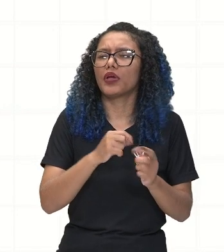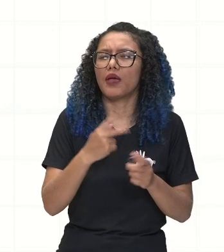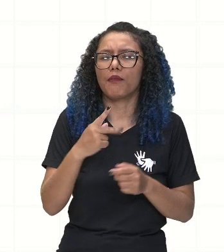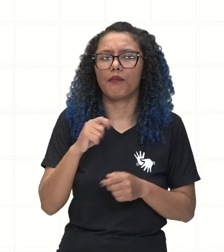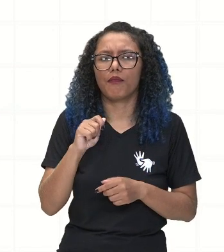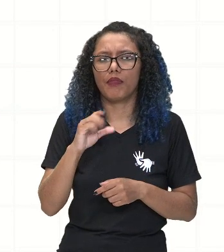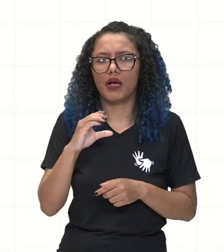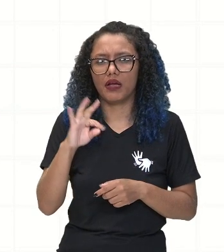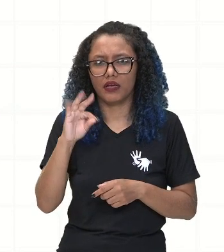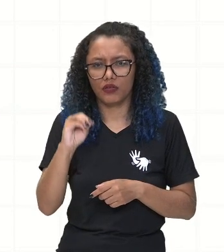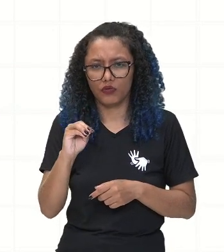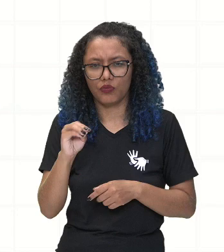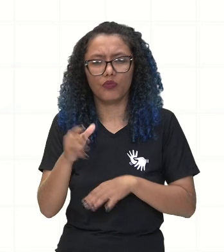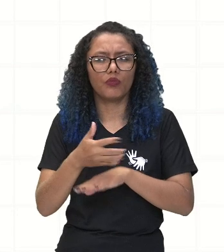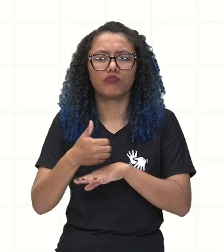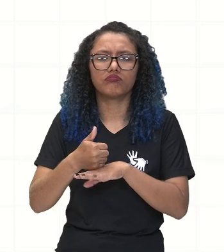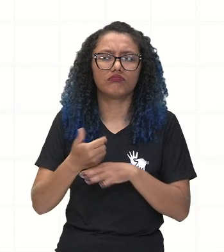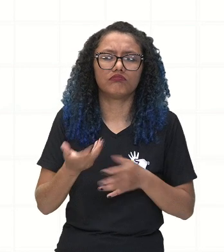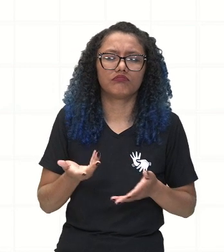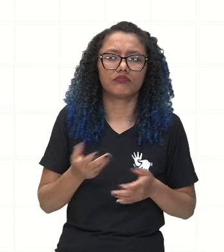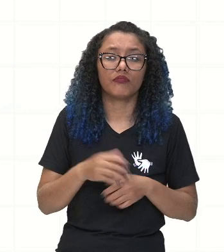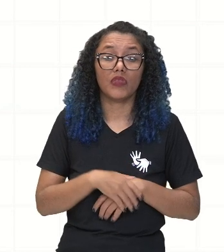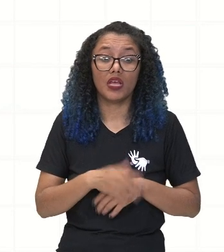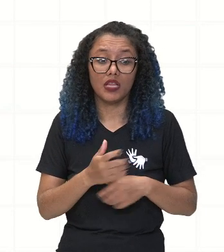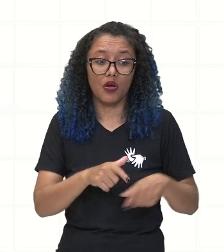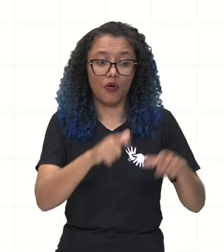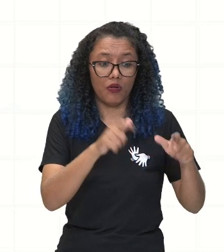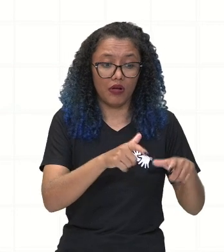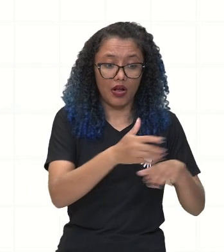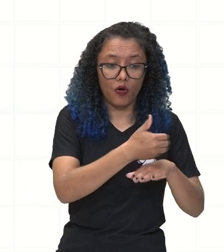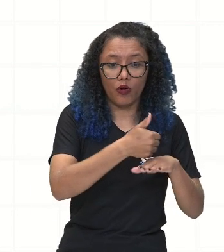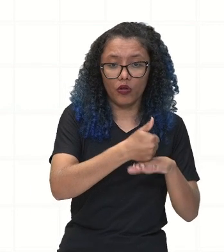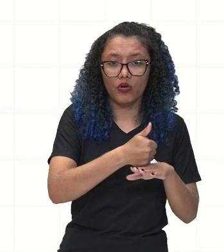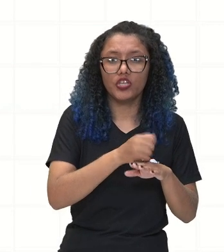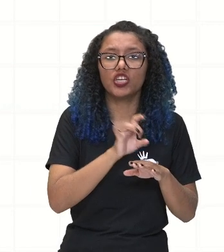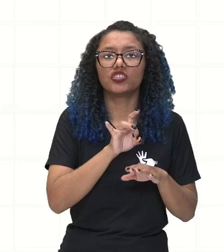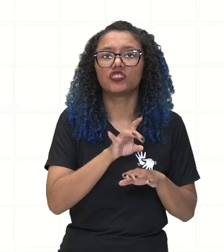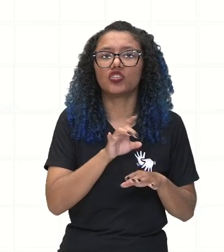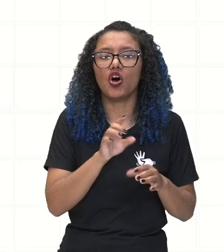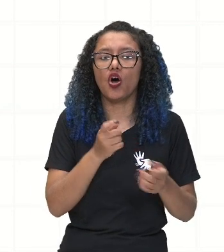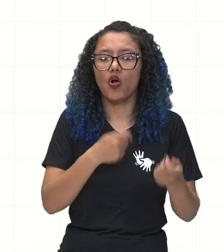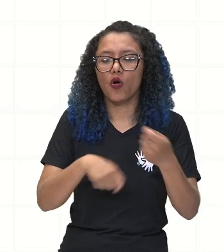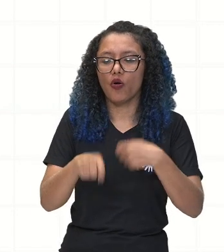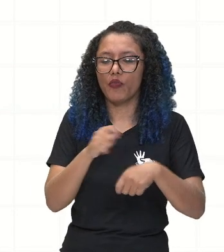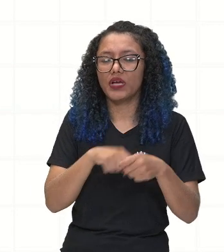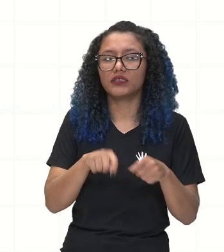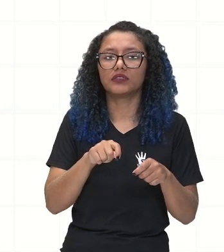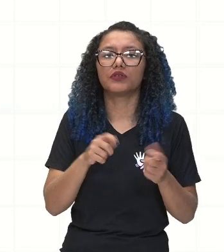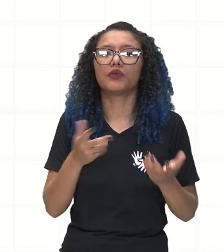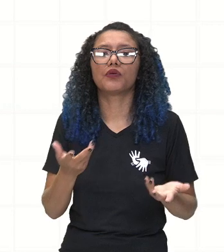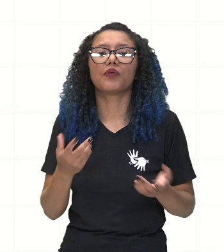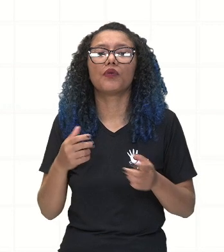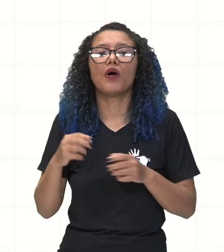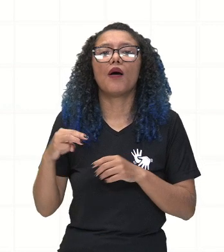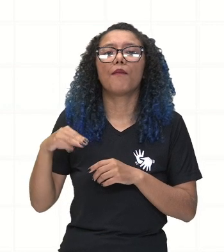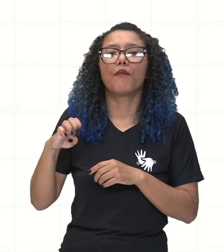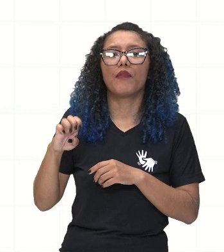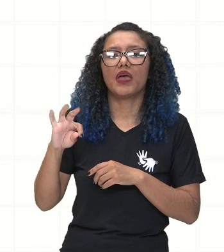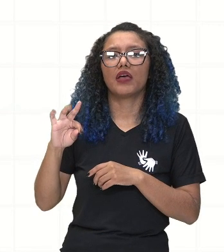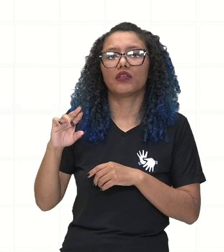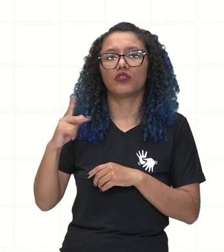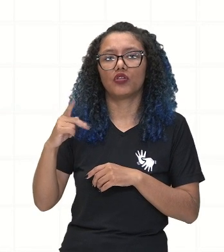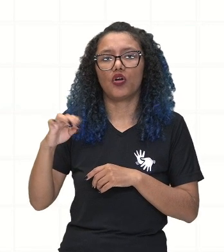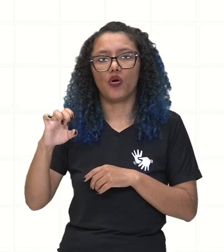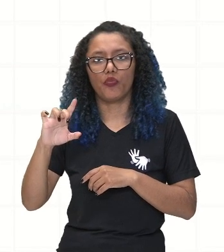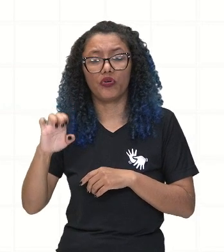colônias, elas só poderiam comercializar com a sua metrópole. Nesse caso, a colônia é a América Espanhola e a sua metrópole